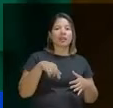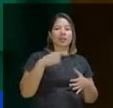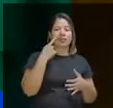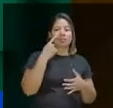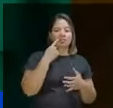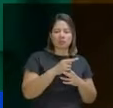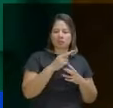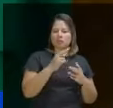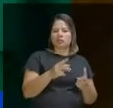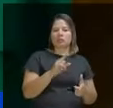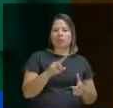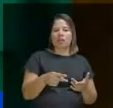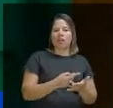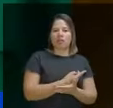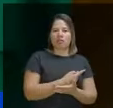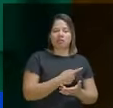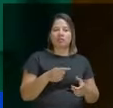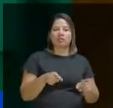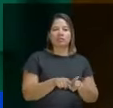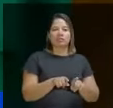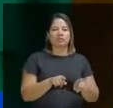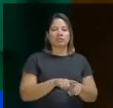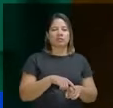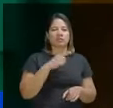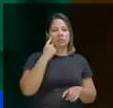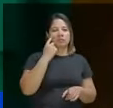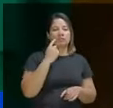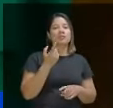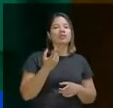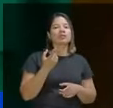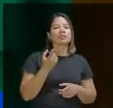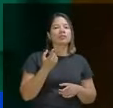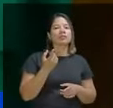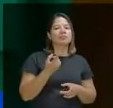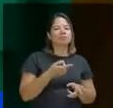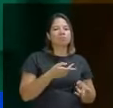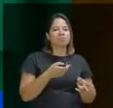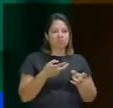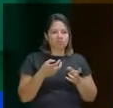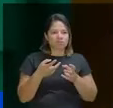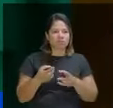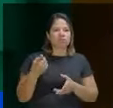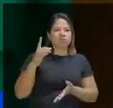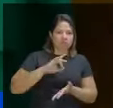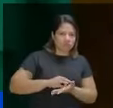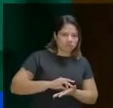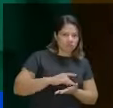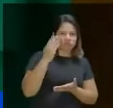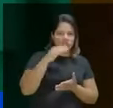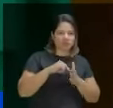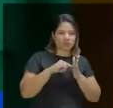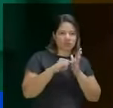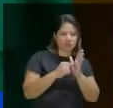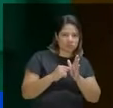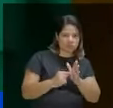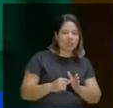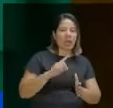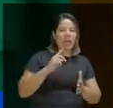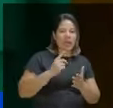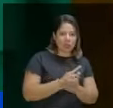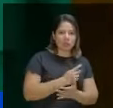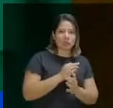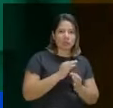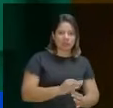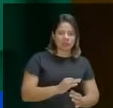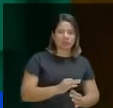fatos, a ausência de justa causa, consistente na ausência de indícios de autoria e de provas da materialidade do fato e casos